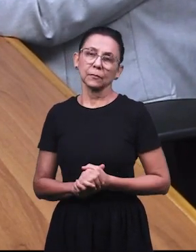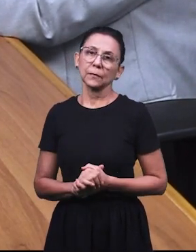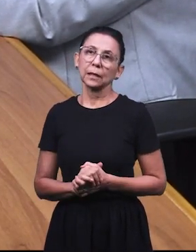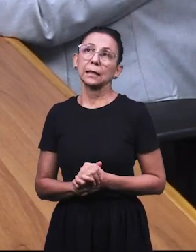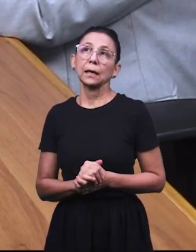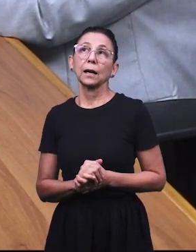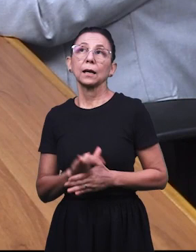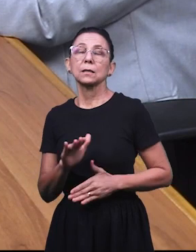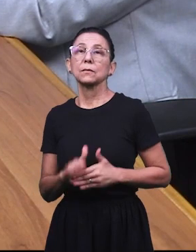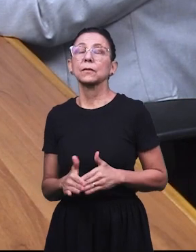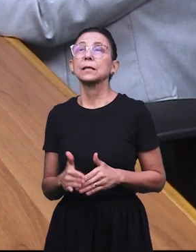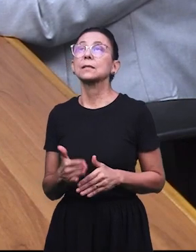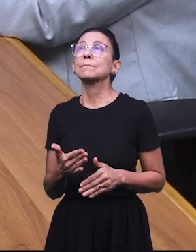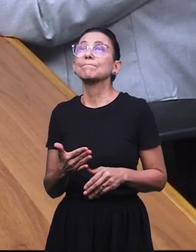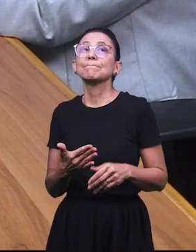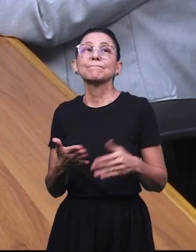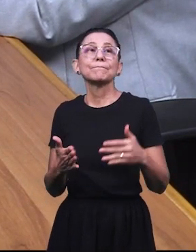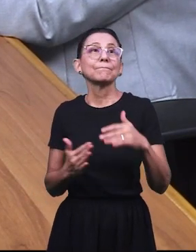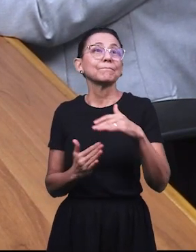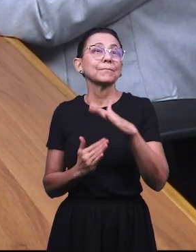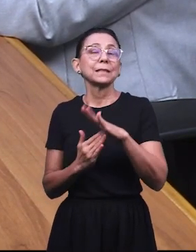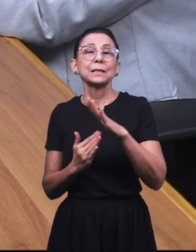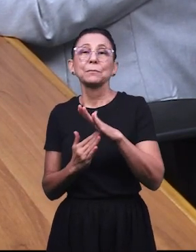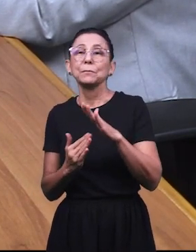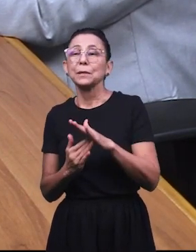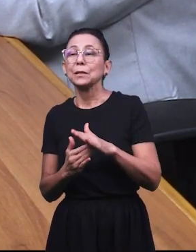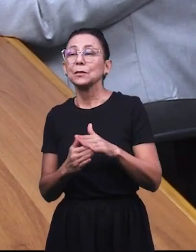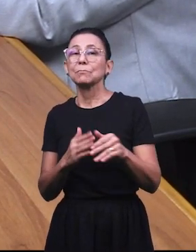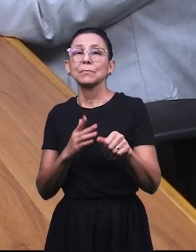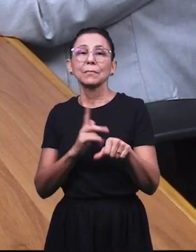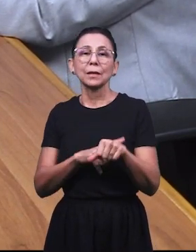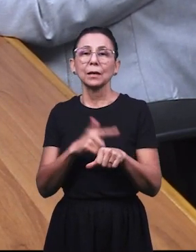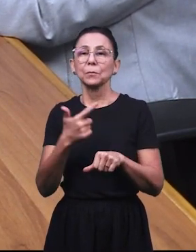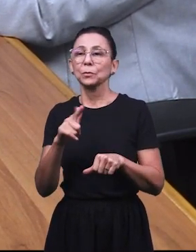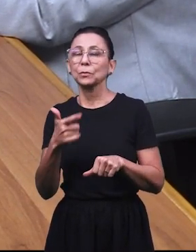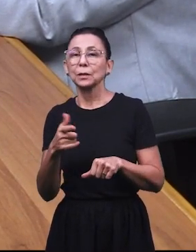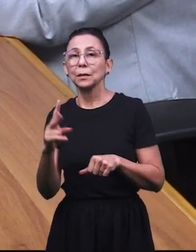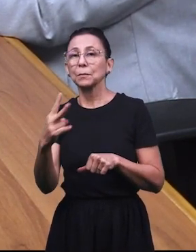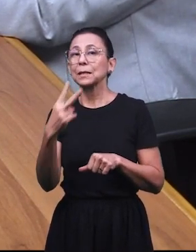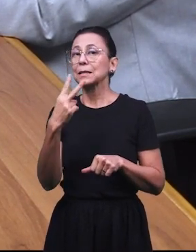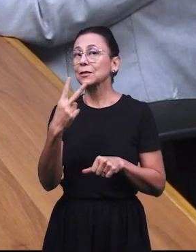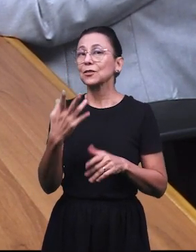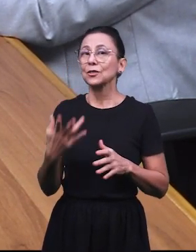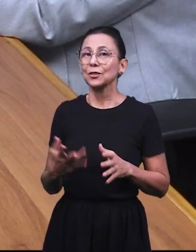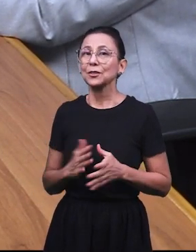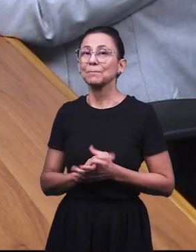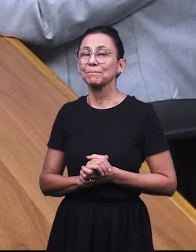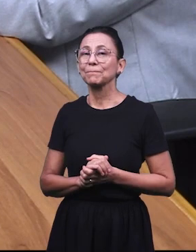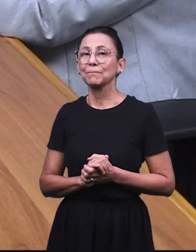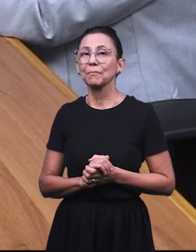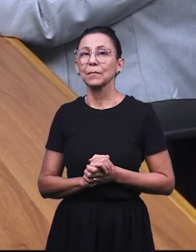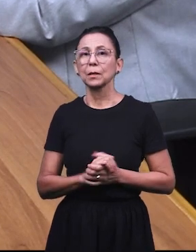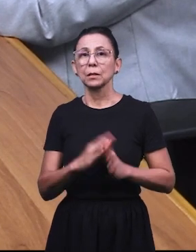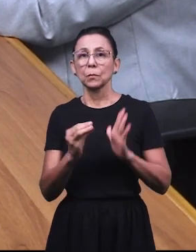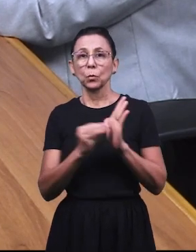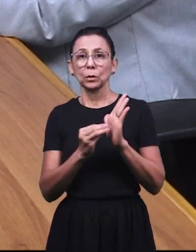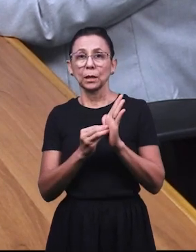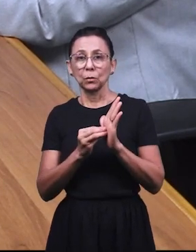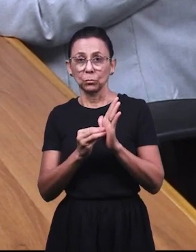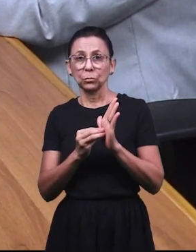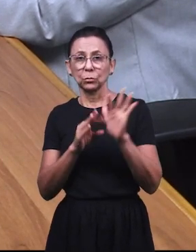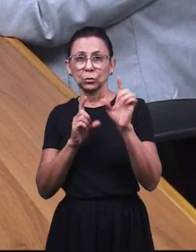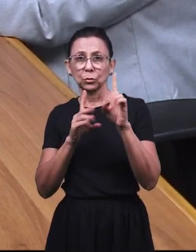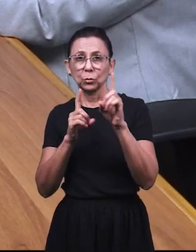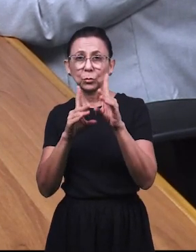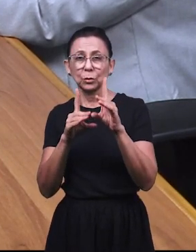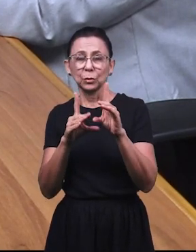Se limitem a assistir um ou outro conteúdo, e nós temos um conteúdo doutrinário muito rico,